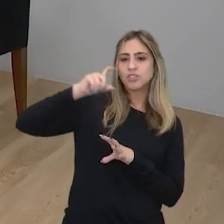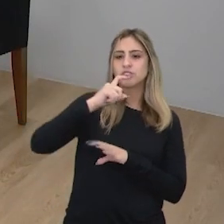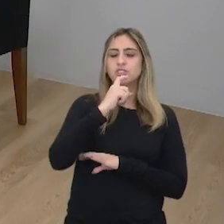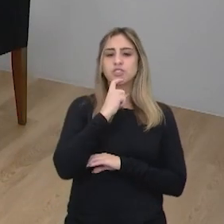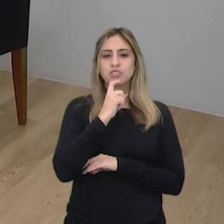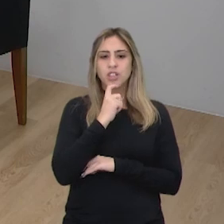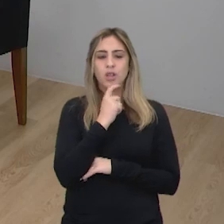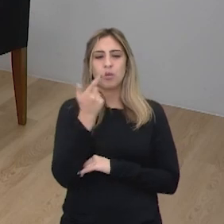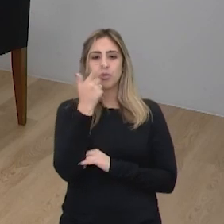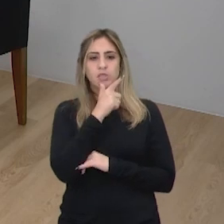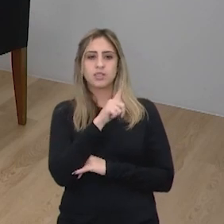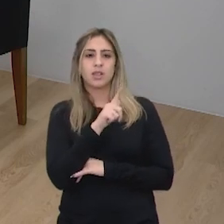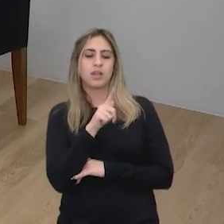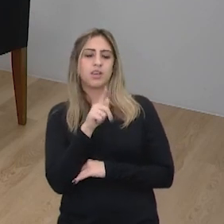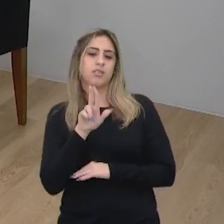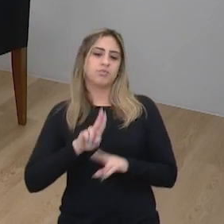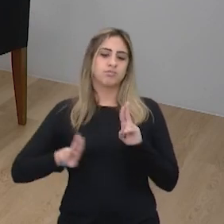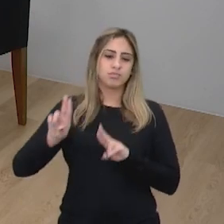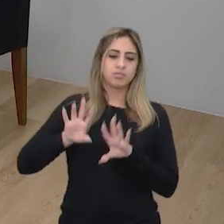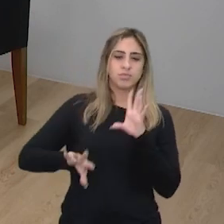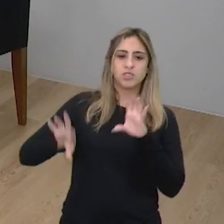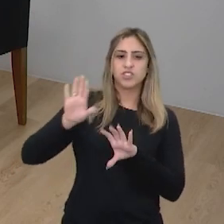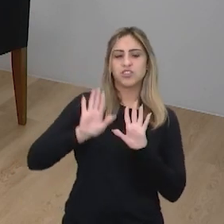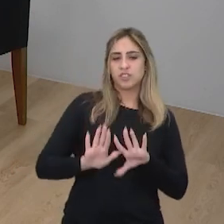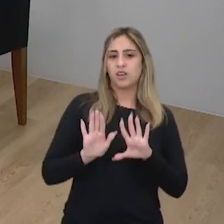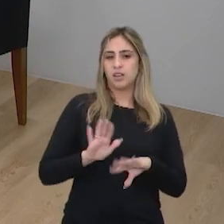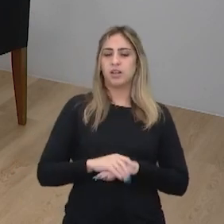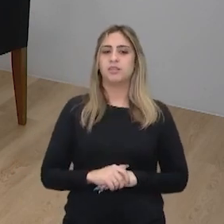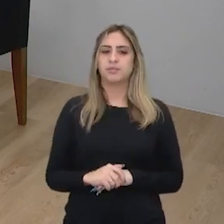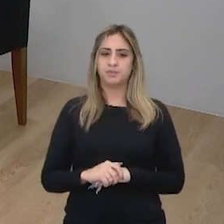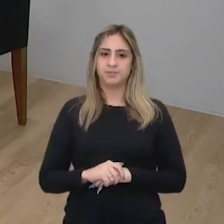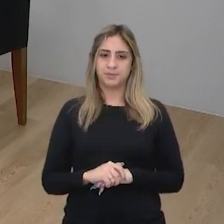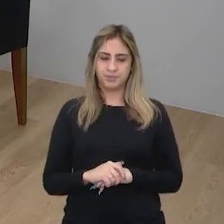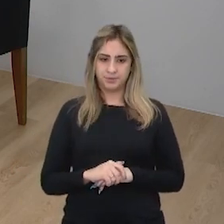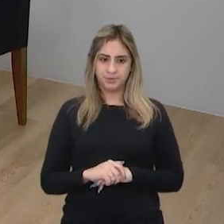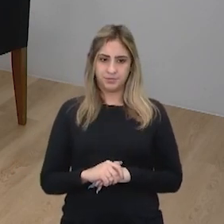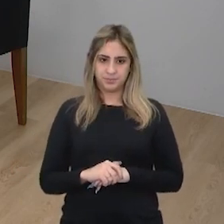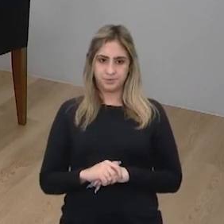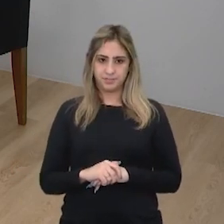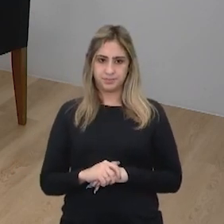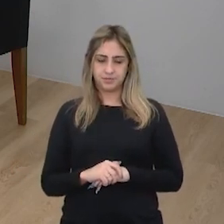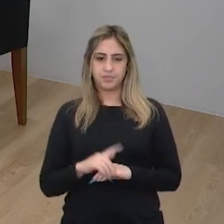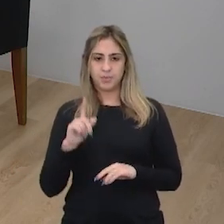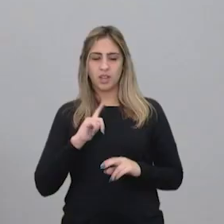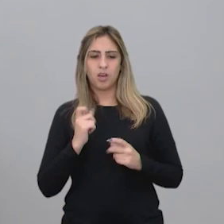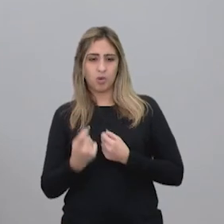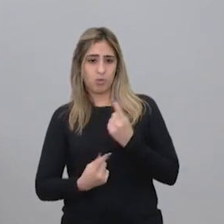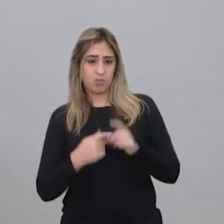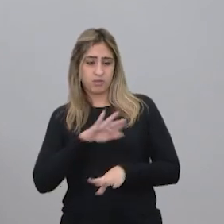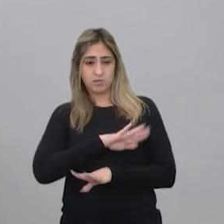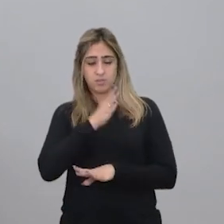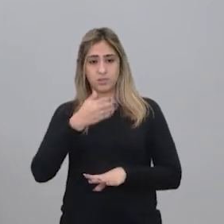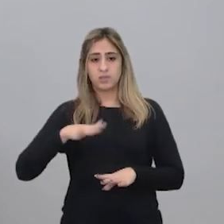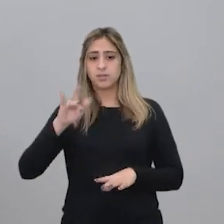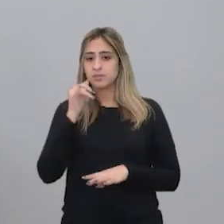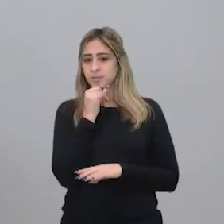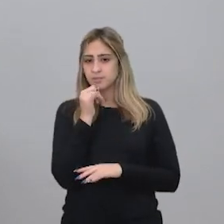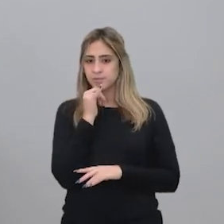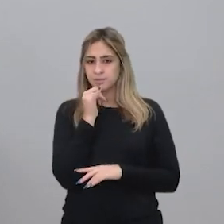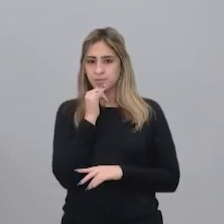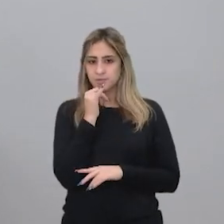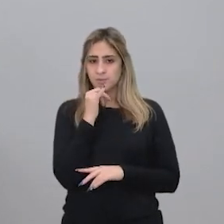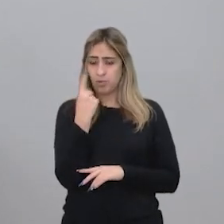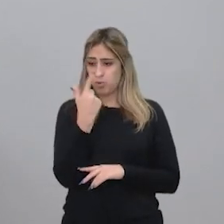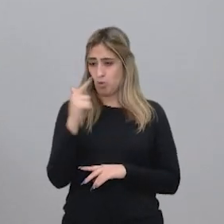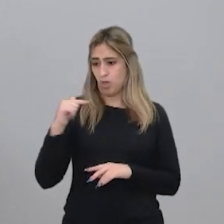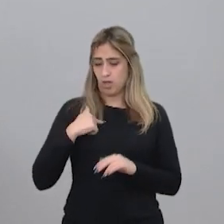de você aprende a se deslocar em glaciar, usar grampon, usar piolê, usar piqueta. Tem algumas montanhas, por exemplo, a Aconcagua que eu